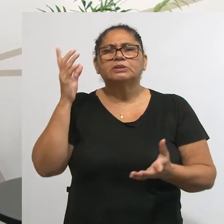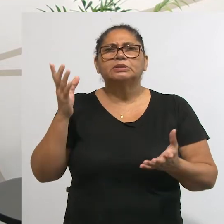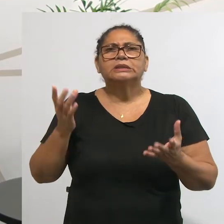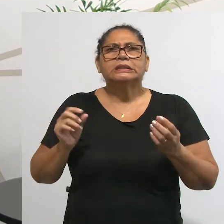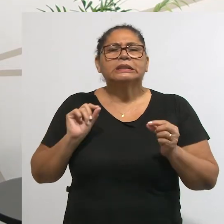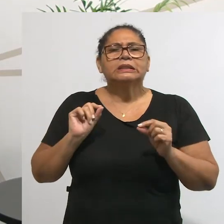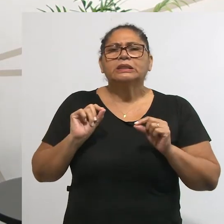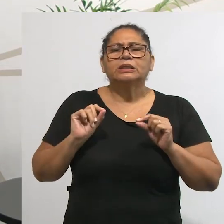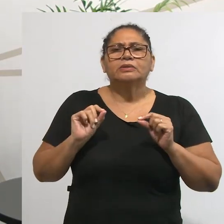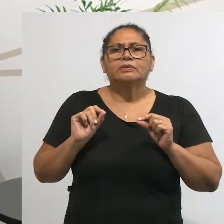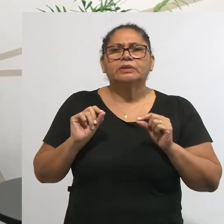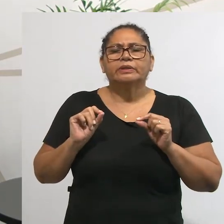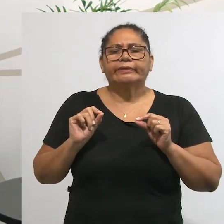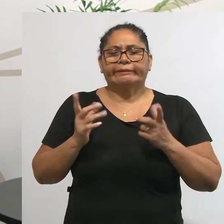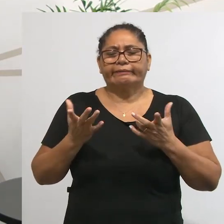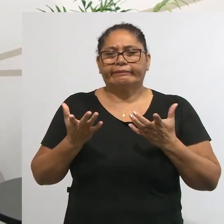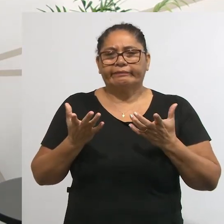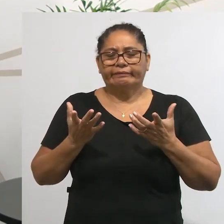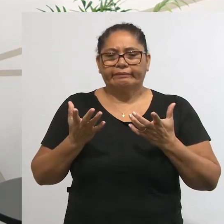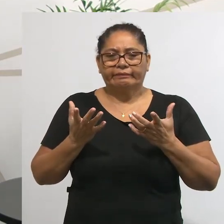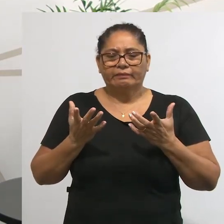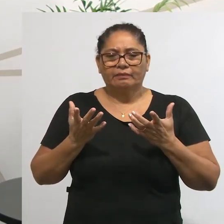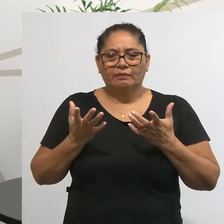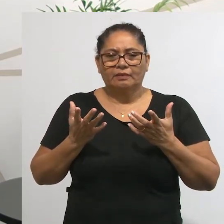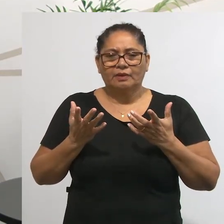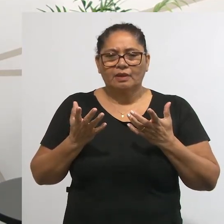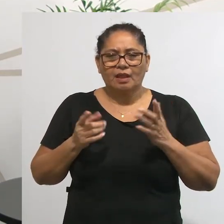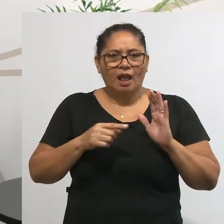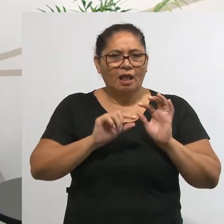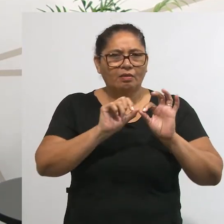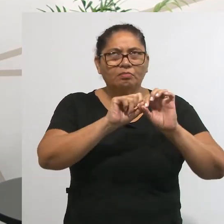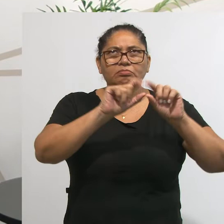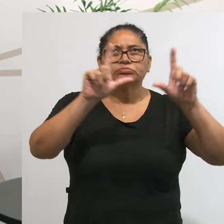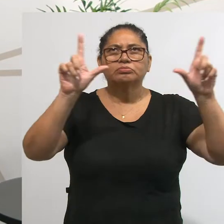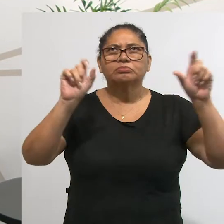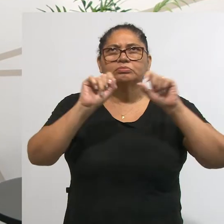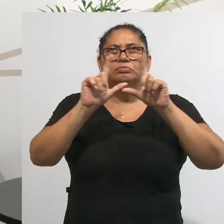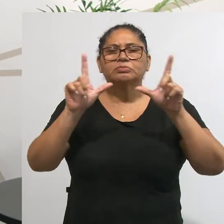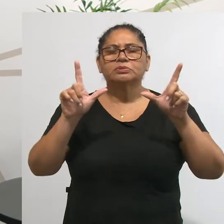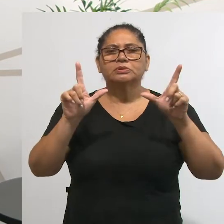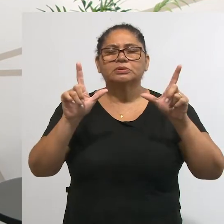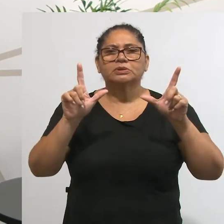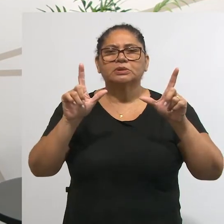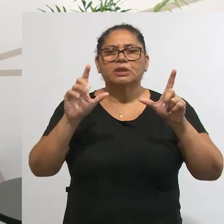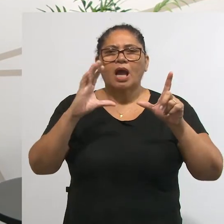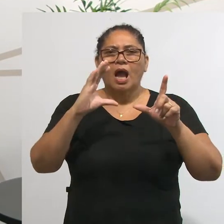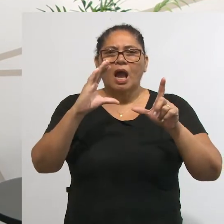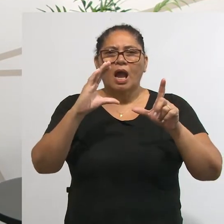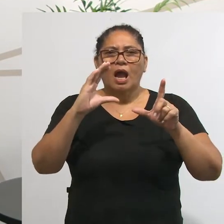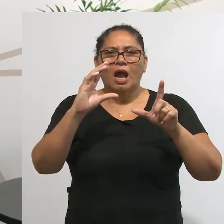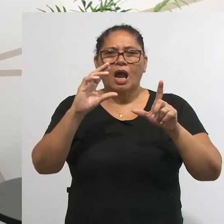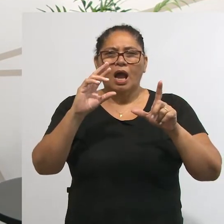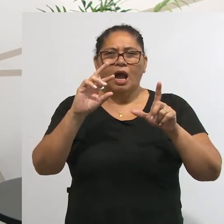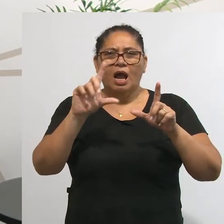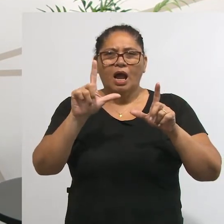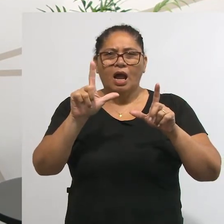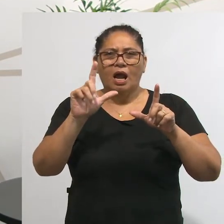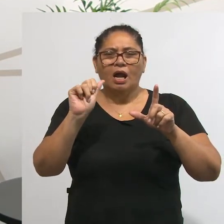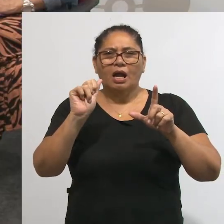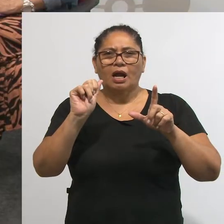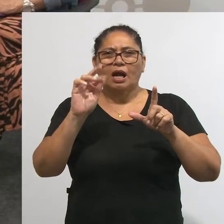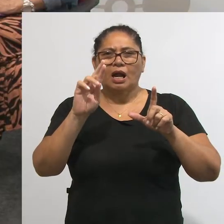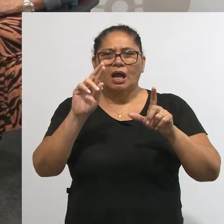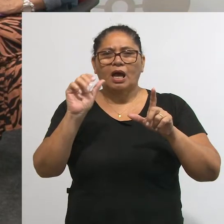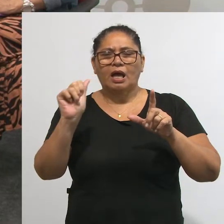permeada. O Paulo Freire, inclusive, ele usa uma imagem que eu gosto muito, que é da toalha molhada. Quando fala do círculo